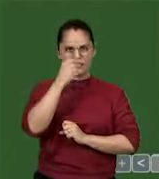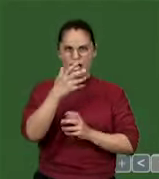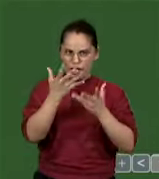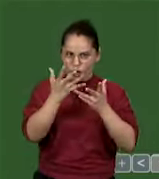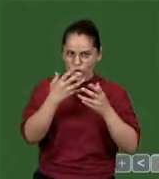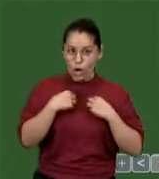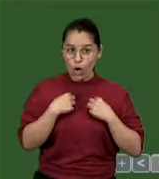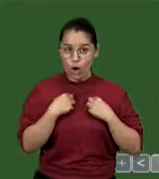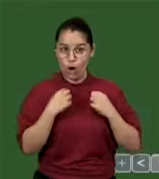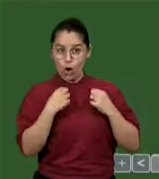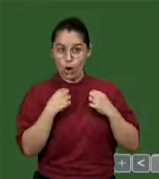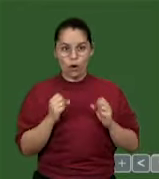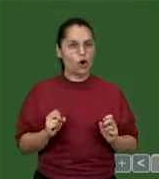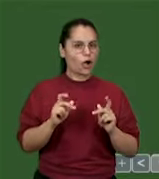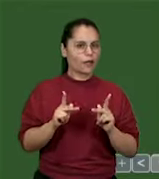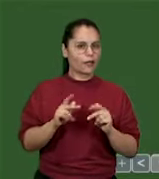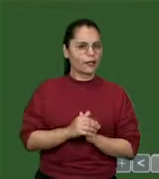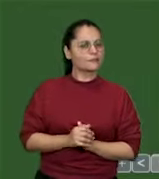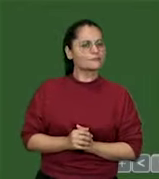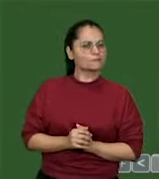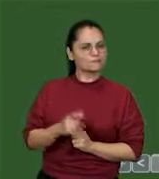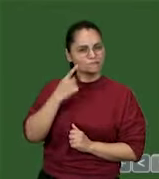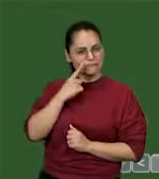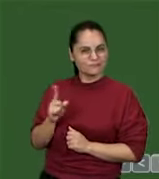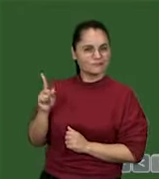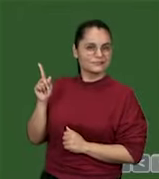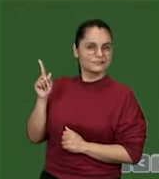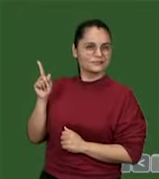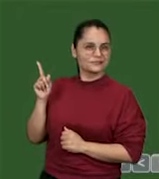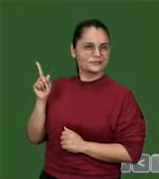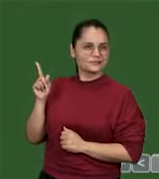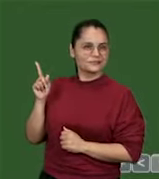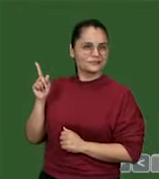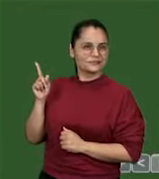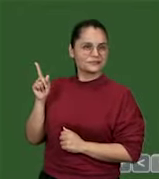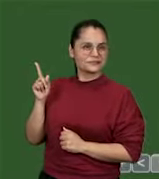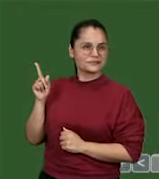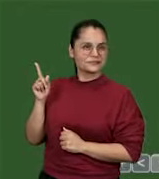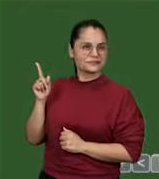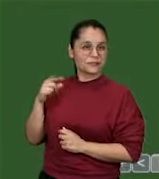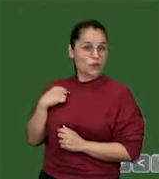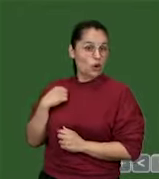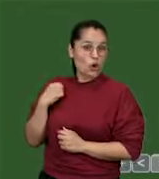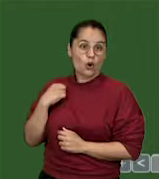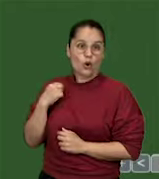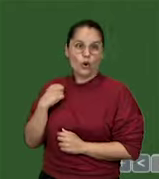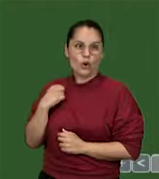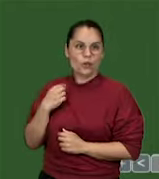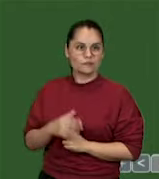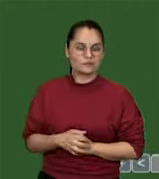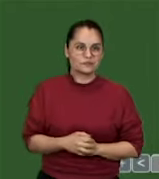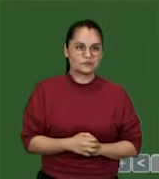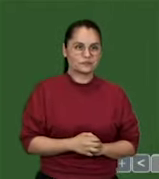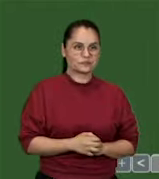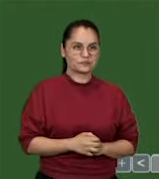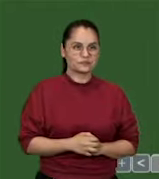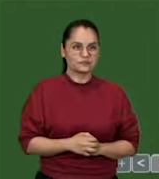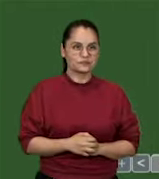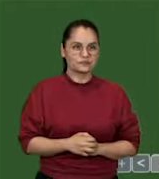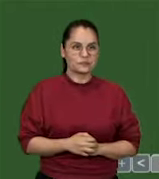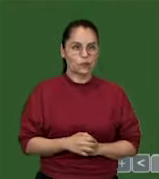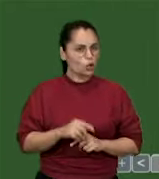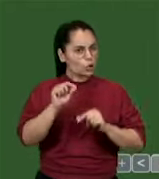ótimo. Agora sim, eu vou construir as roupas para esse personagem. Em cima